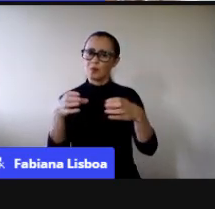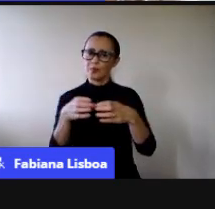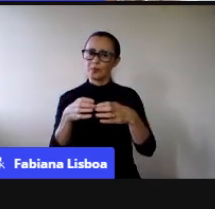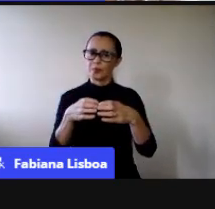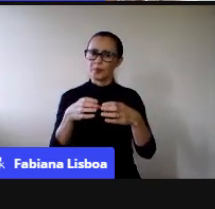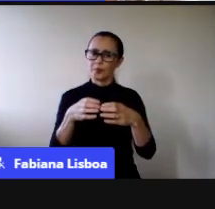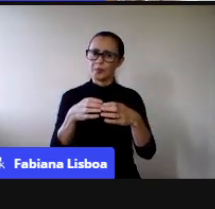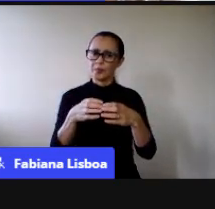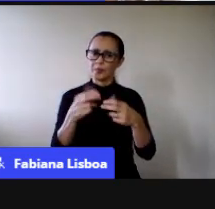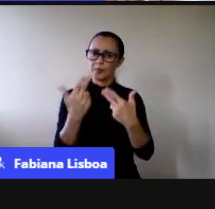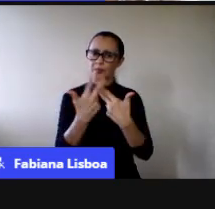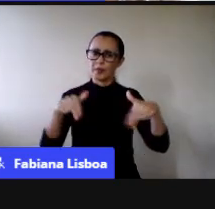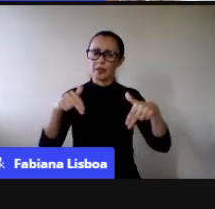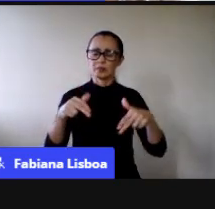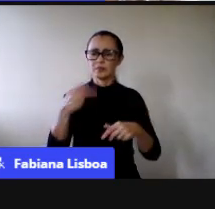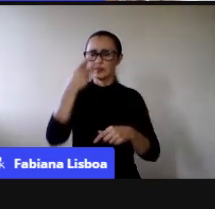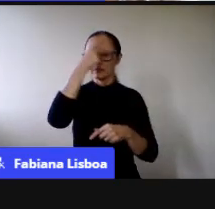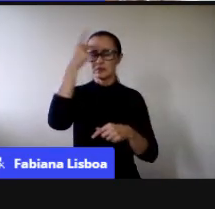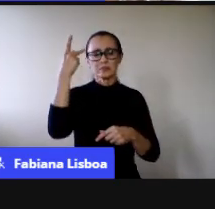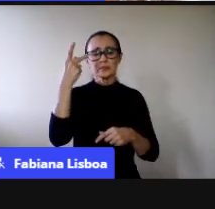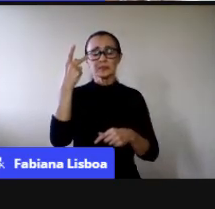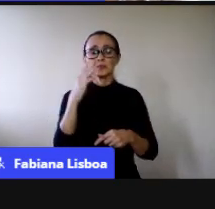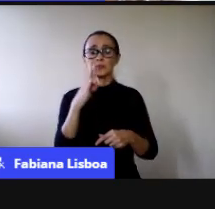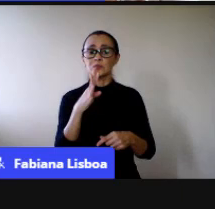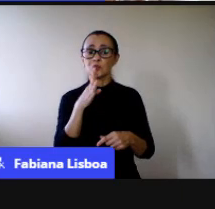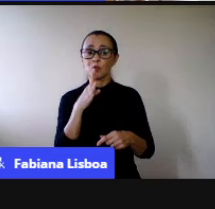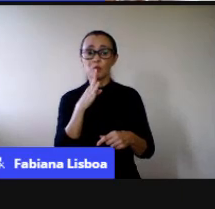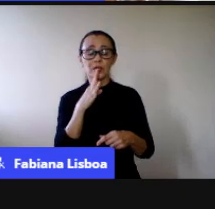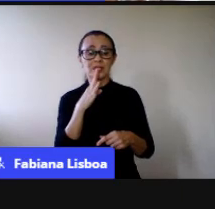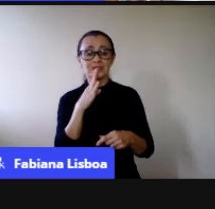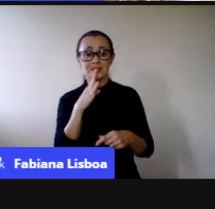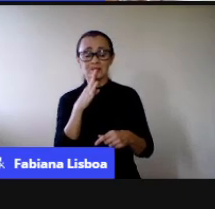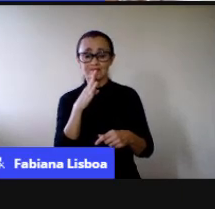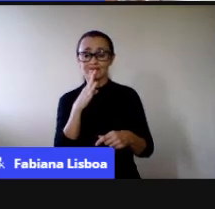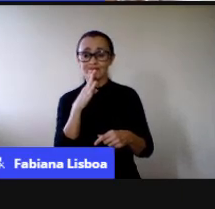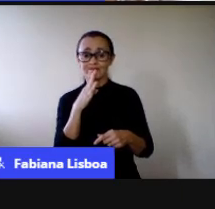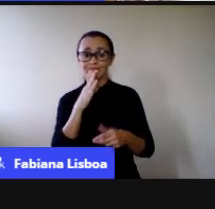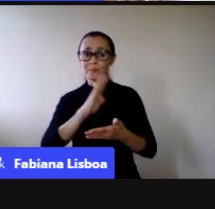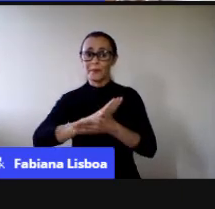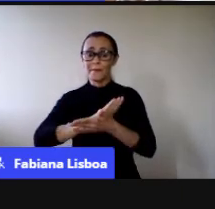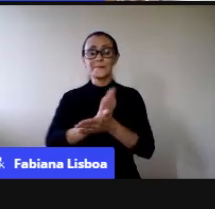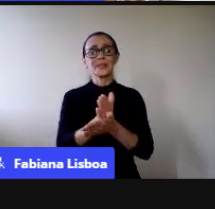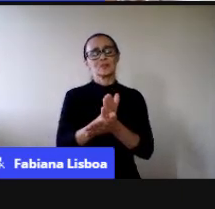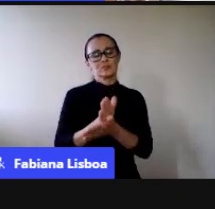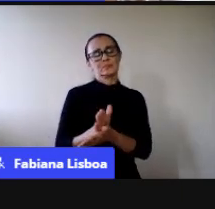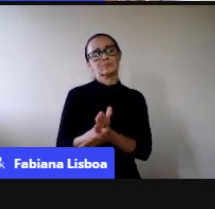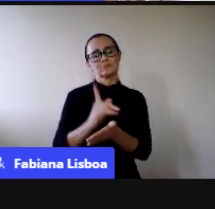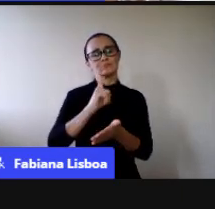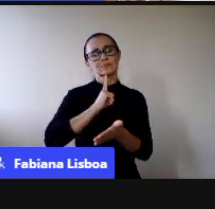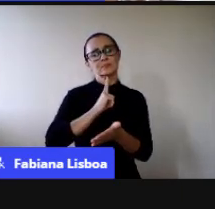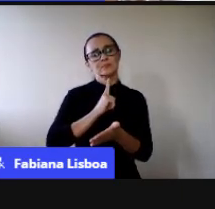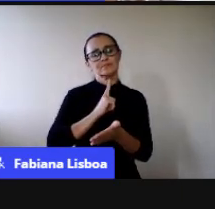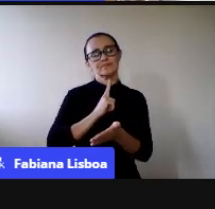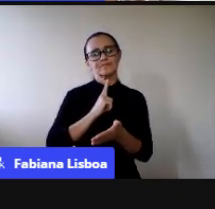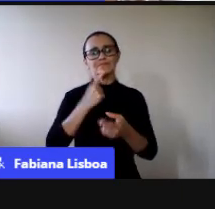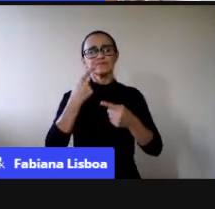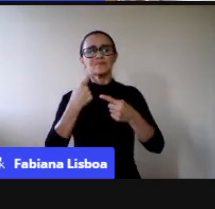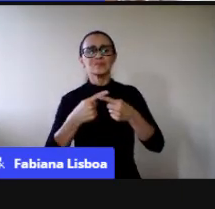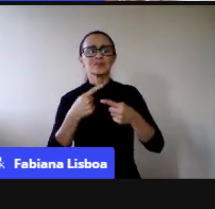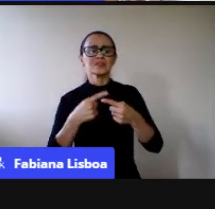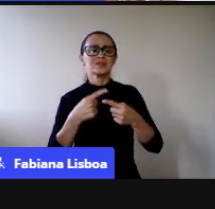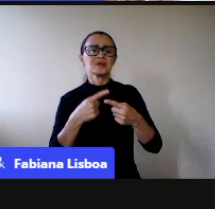na maioria das vezes desconhecemos a carga de preconceitos que eles carregam, né? Porque foram construídos dentro de um